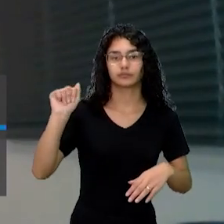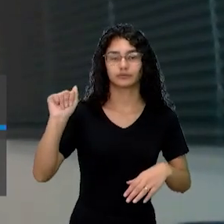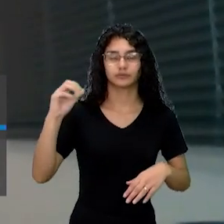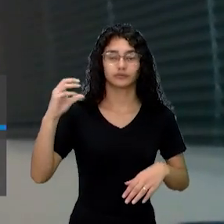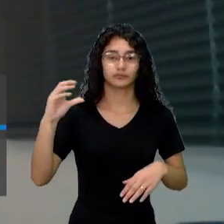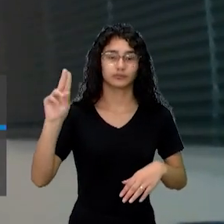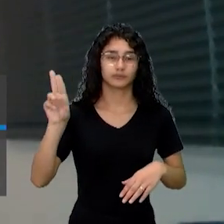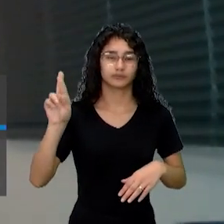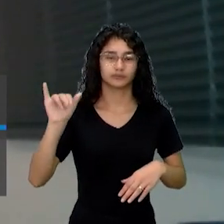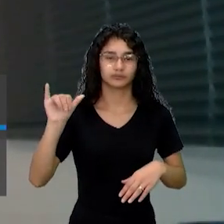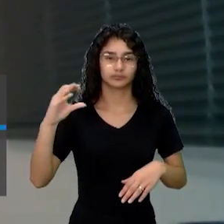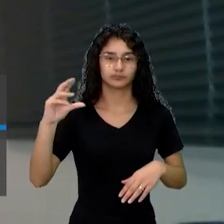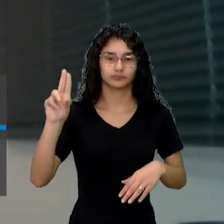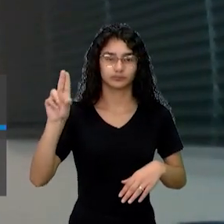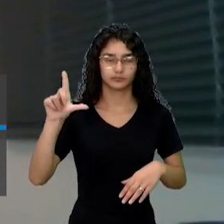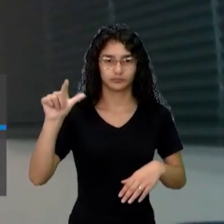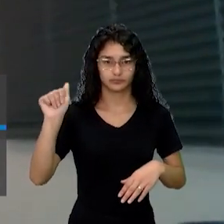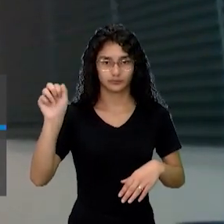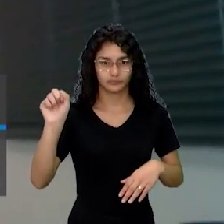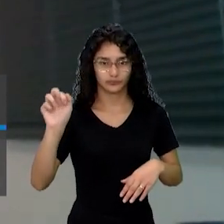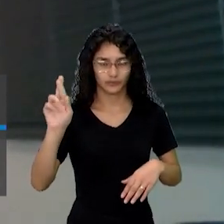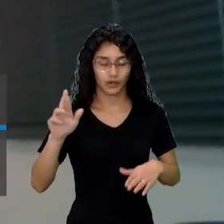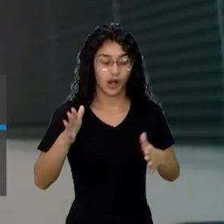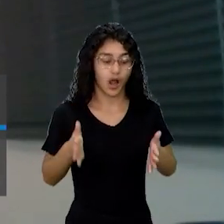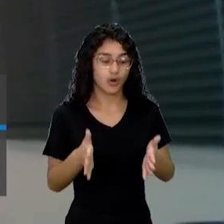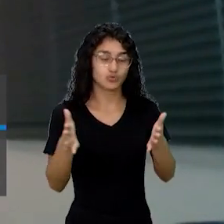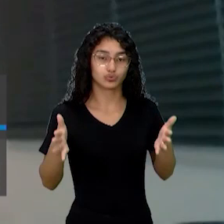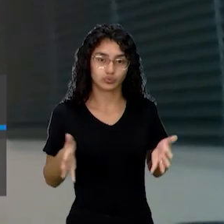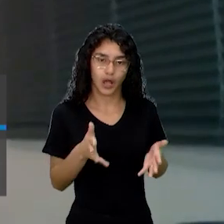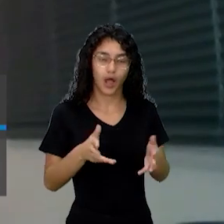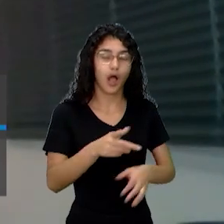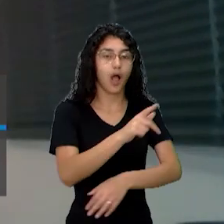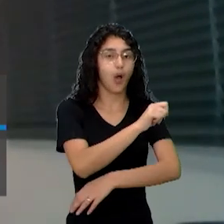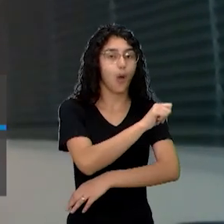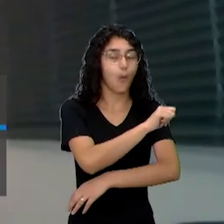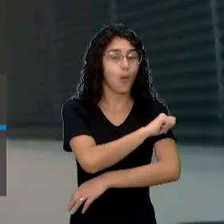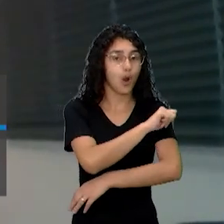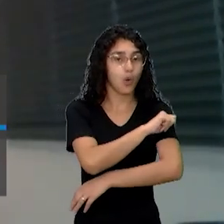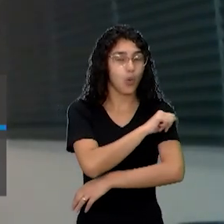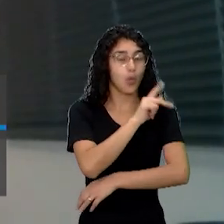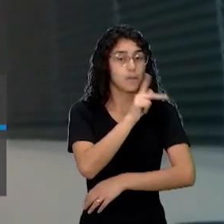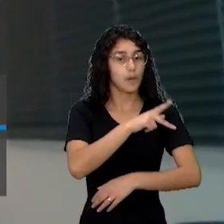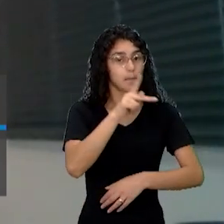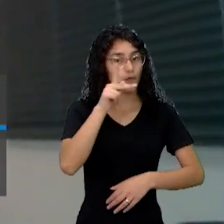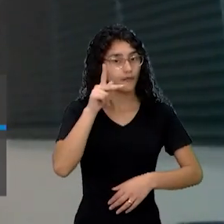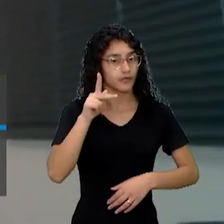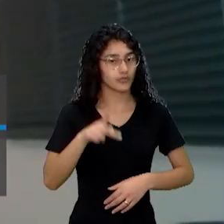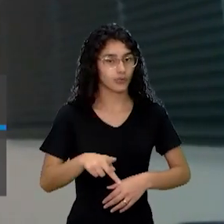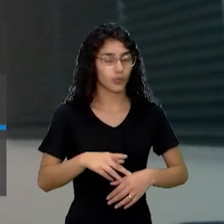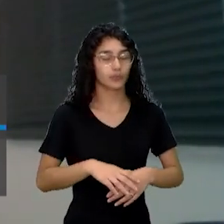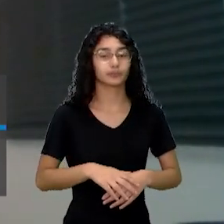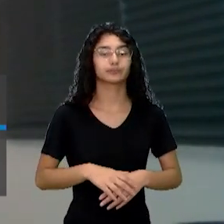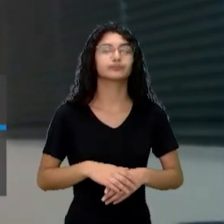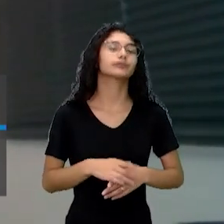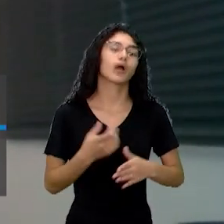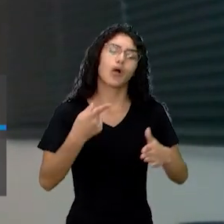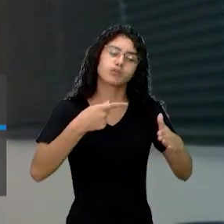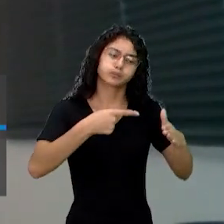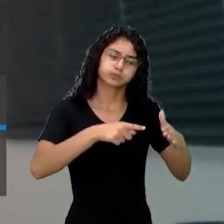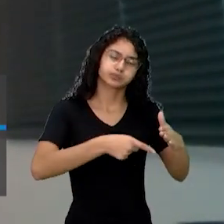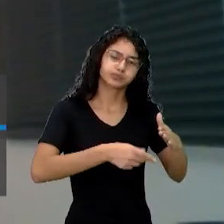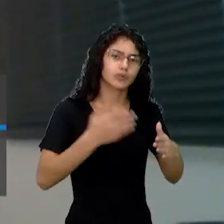ser estimulado pelo professor naquela disciplina em que ele tem maior facilidade, em que ele tem maior domínio, a se